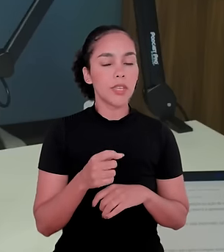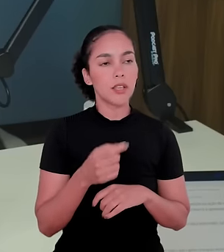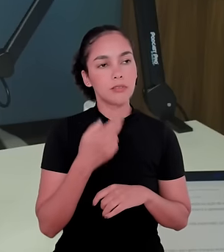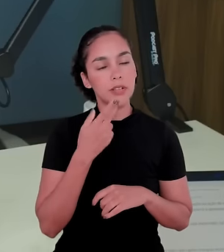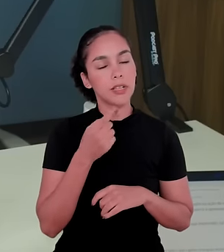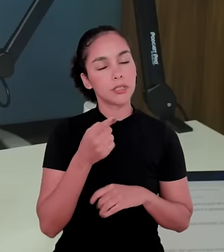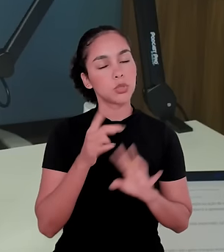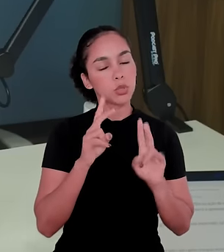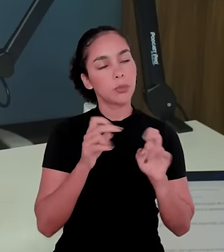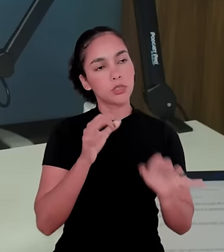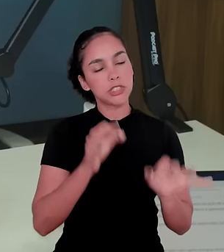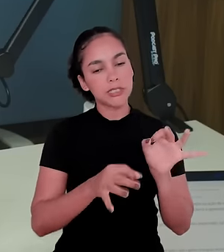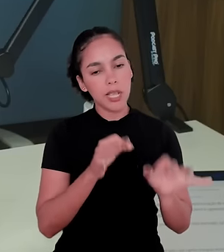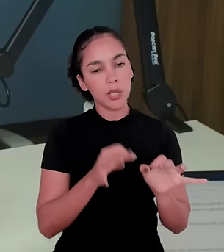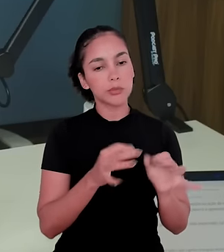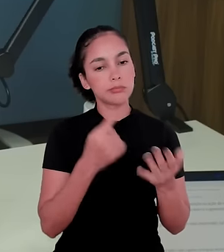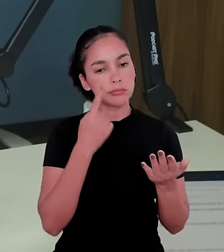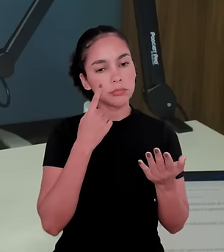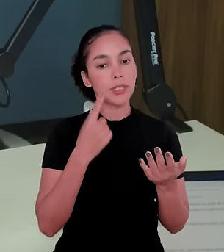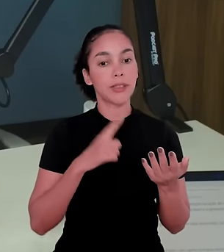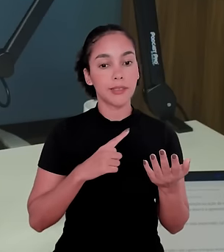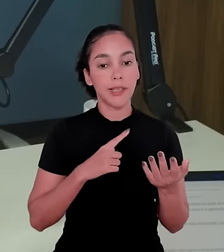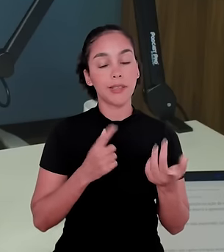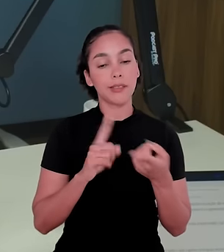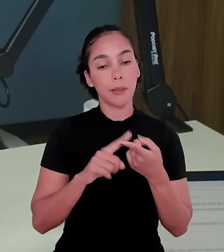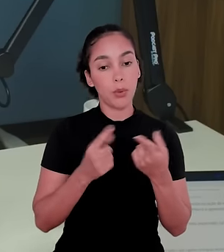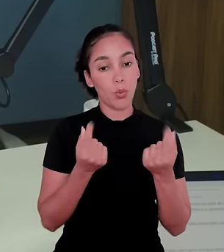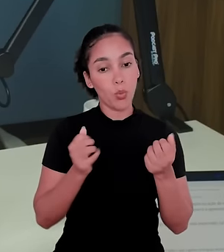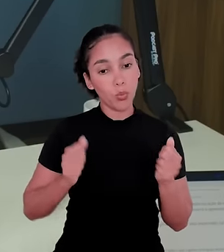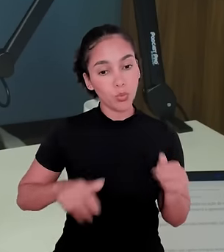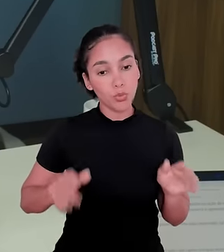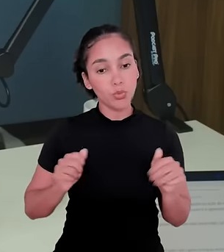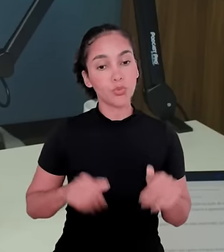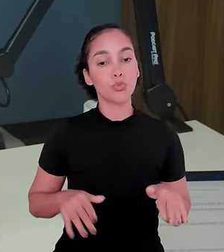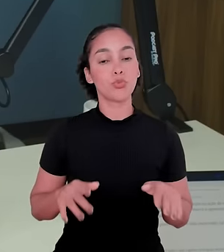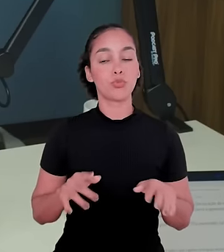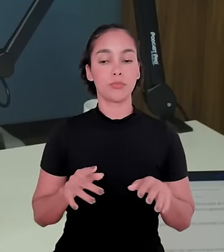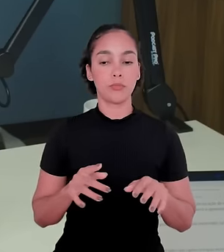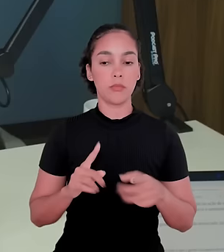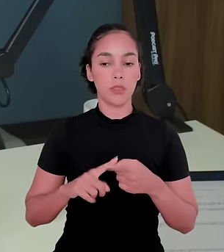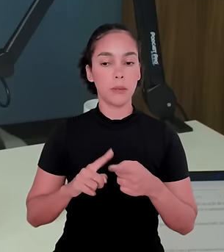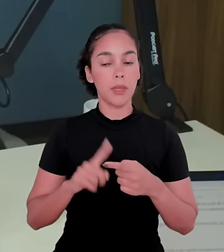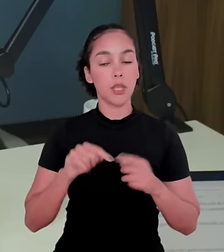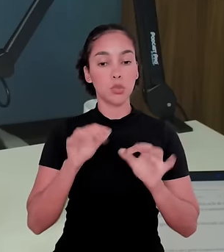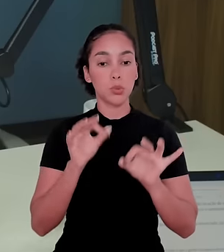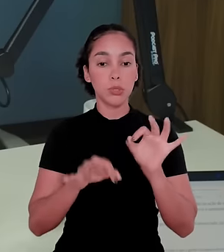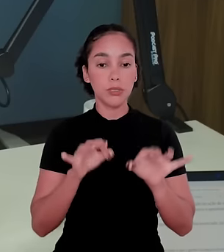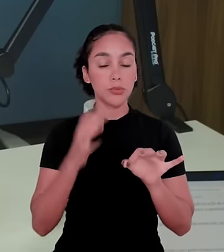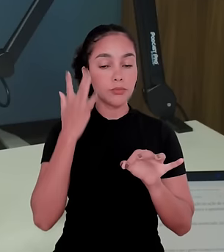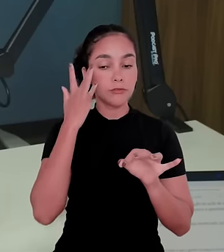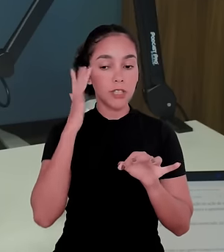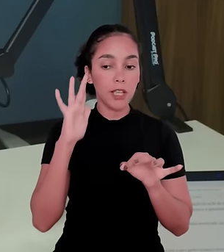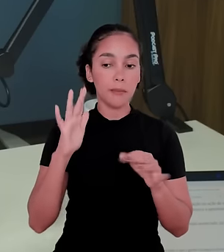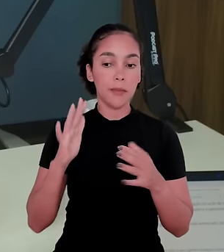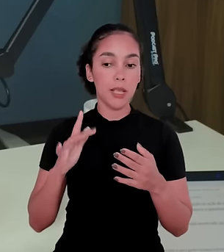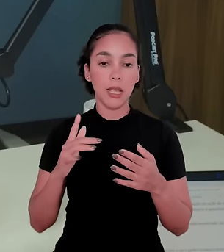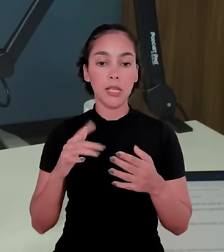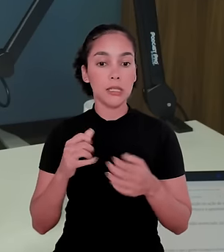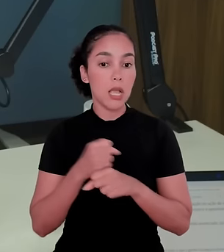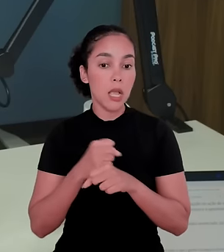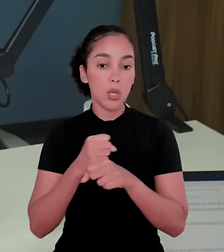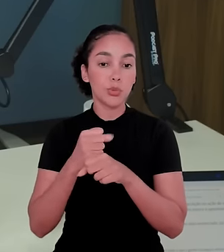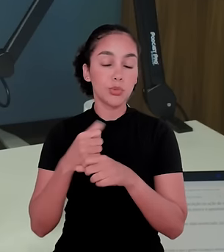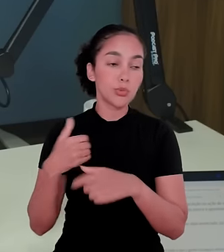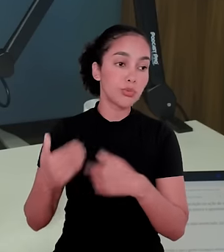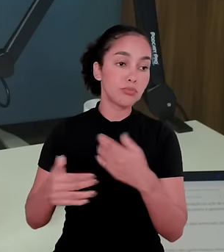né e quer dizer vai ter um custo também você tem uma decisão que é de jurisprudência que você não sabe você vai levar 5 6